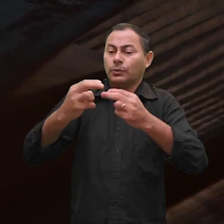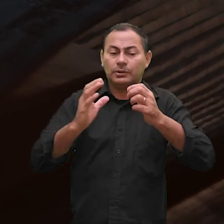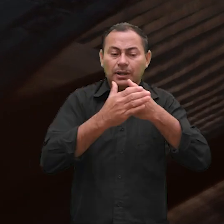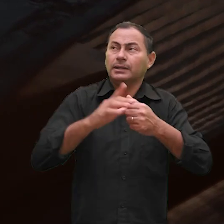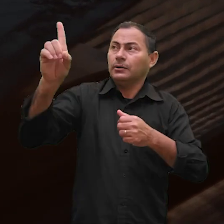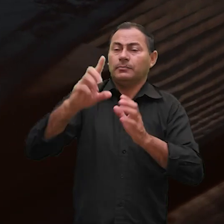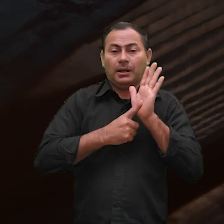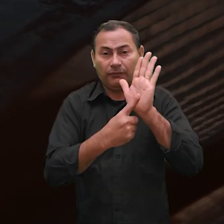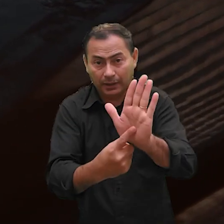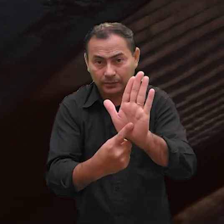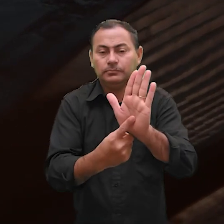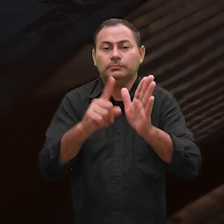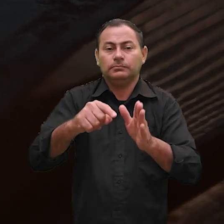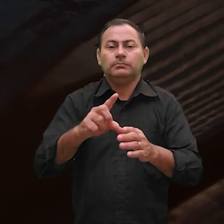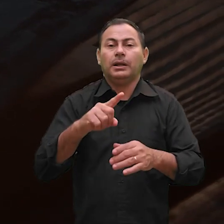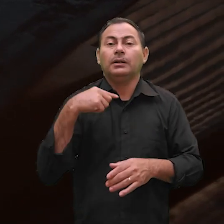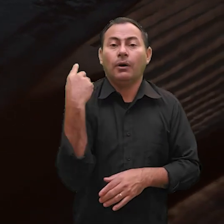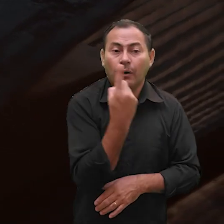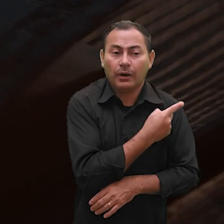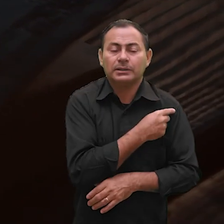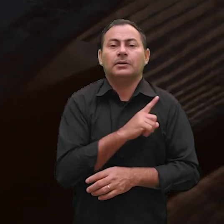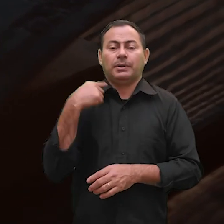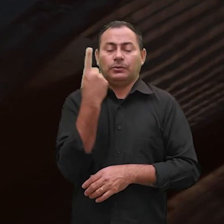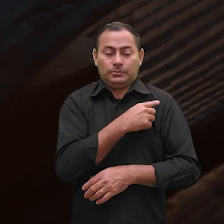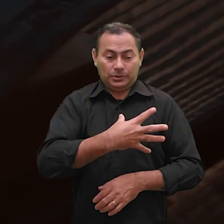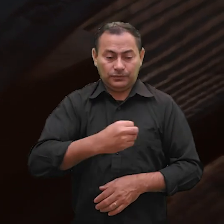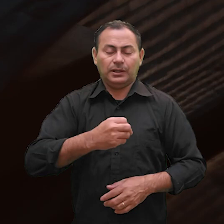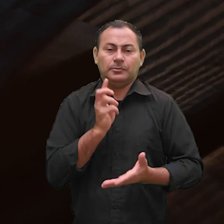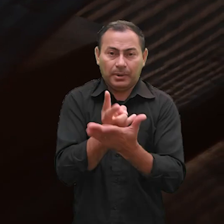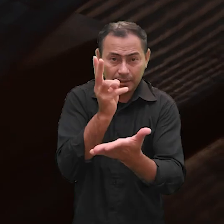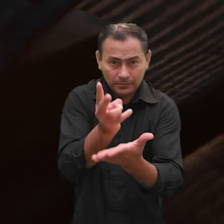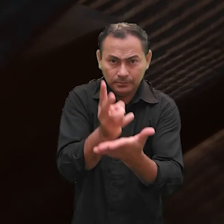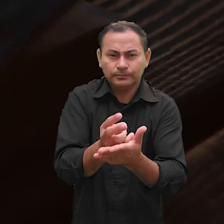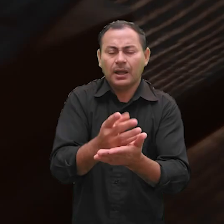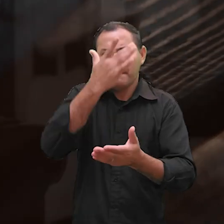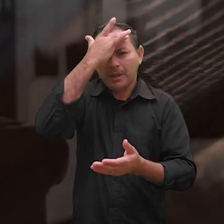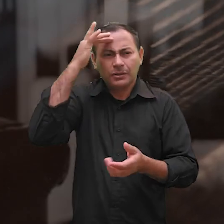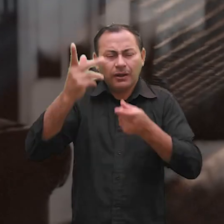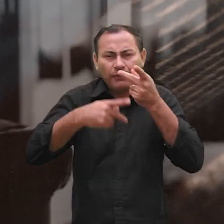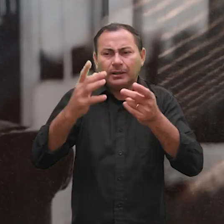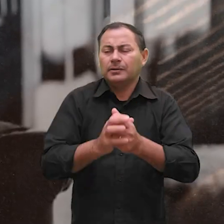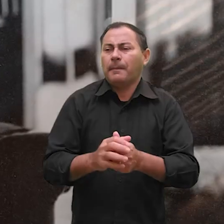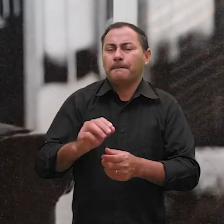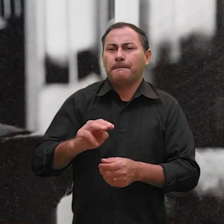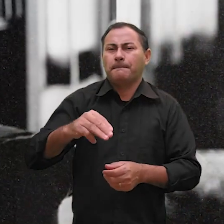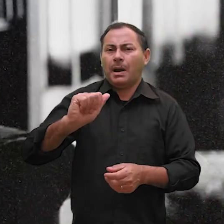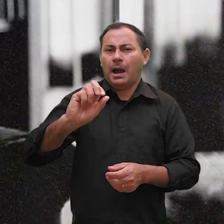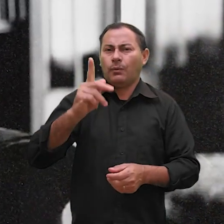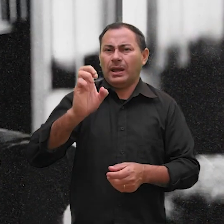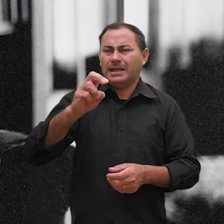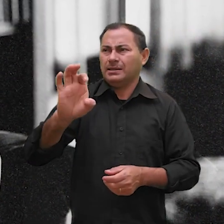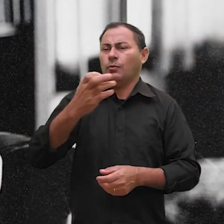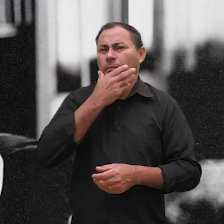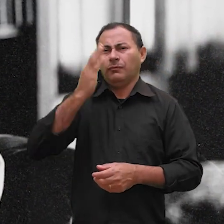Senhor nosso Deus, porém as reveladas são para nós e para nossos filhos para sempre. Alguém disse a Mark Twain,